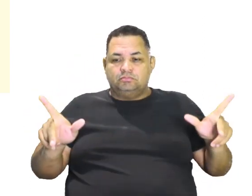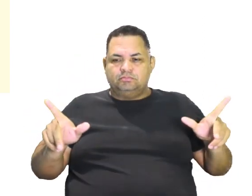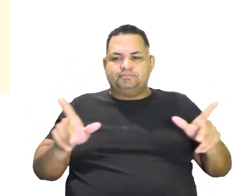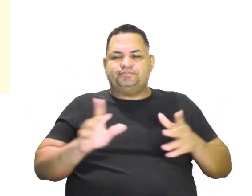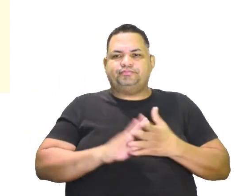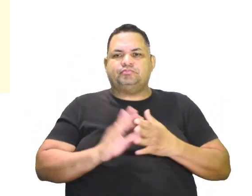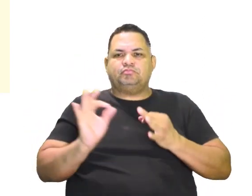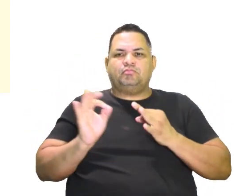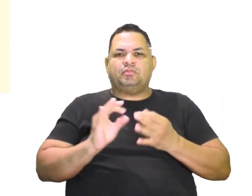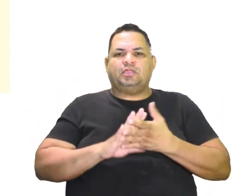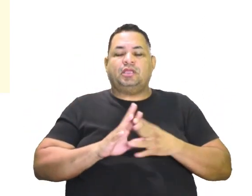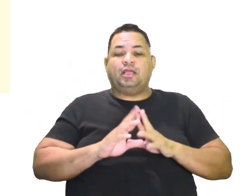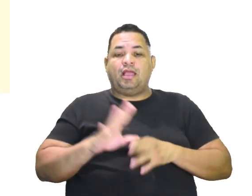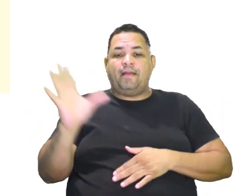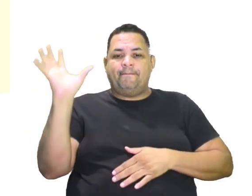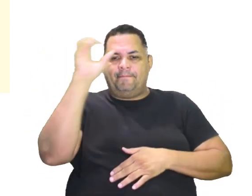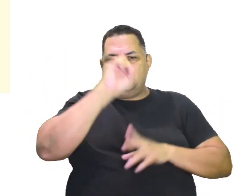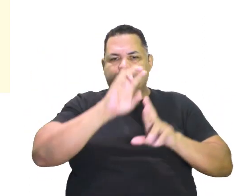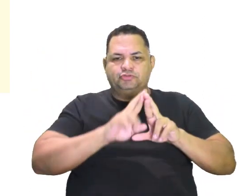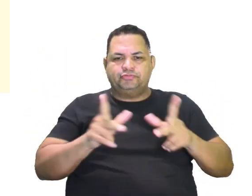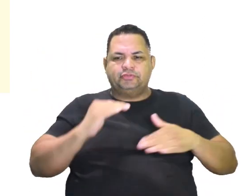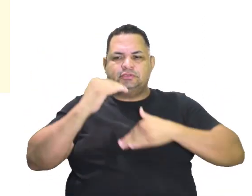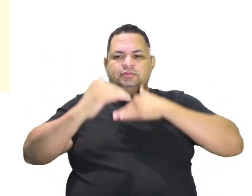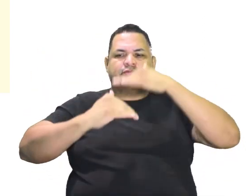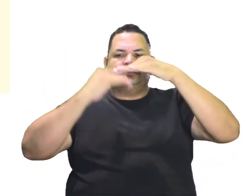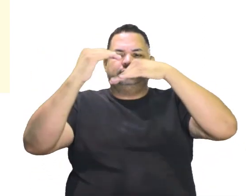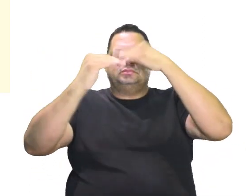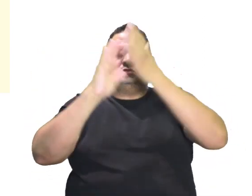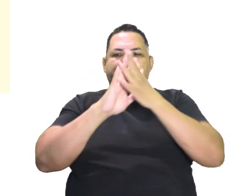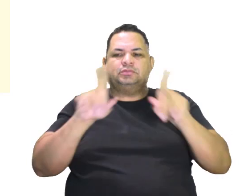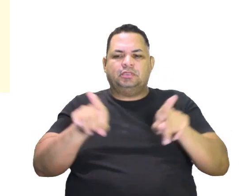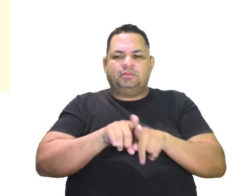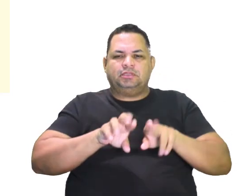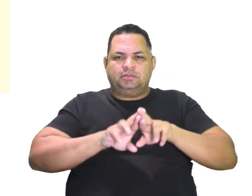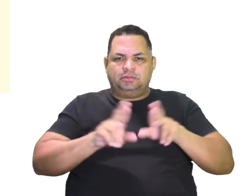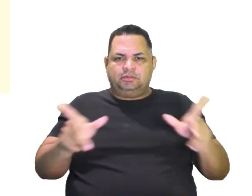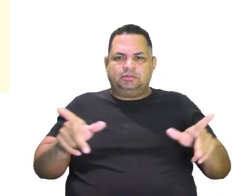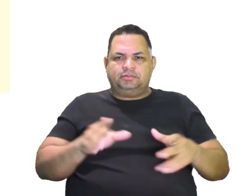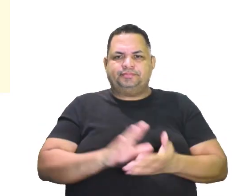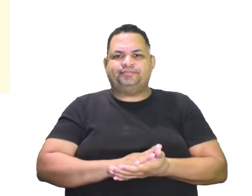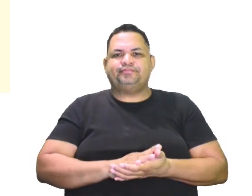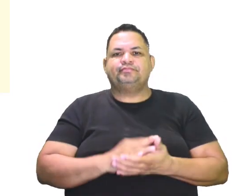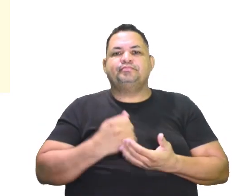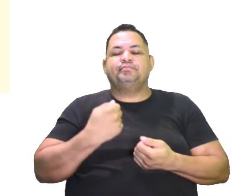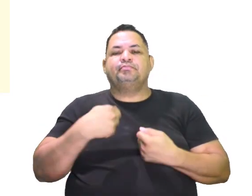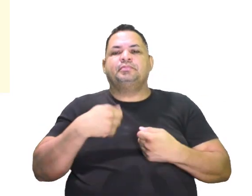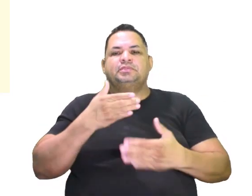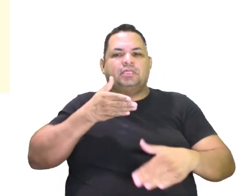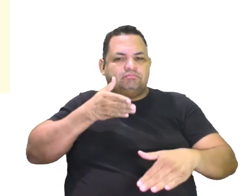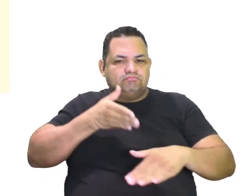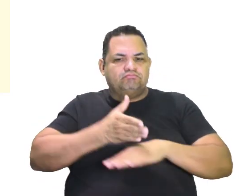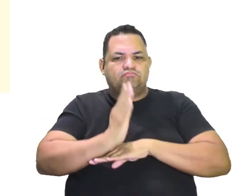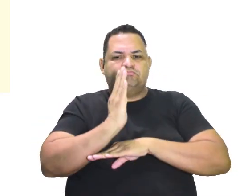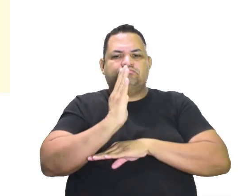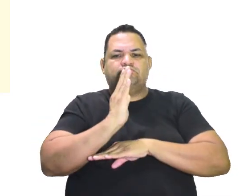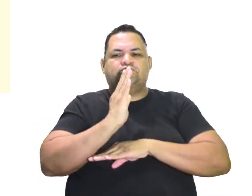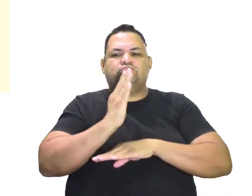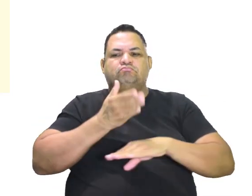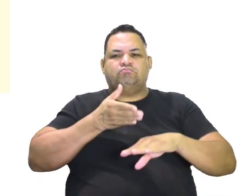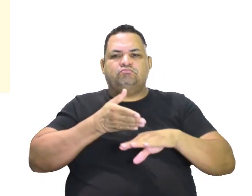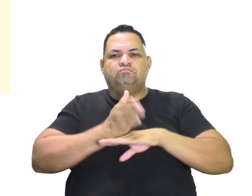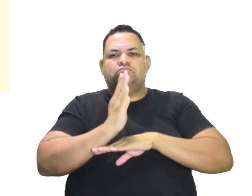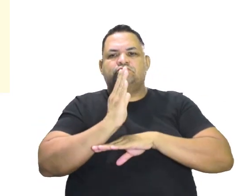uma outra maneira de aprender e desenvolver. Então, além disso, ele passava a ter